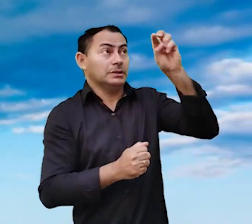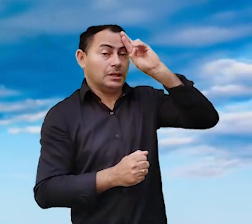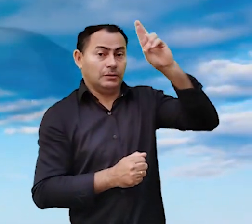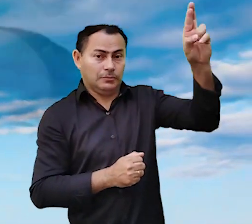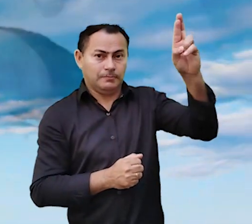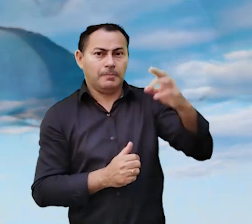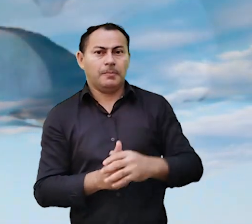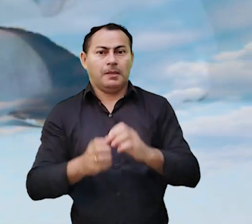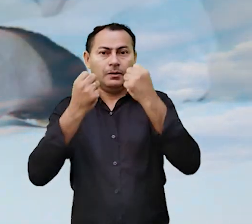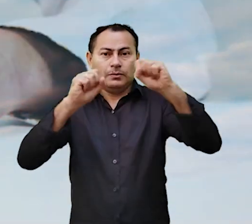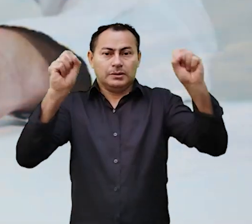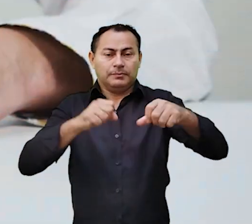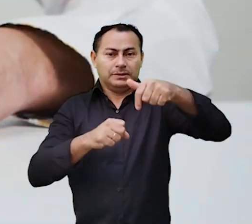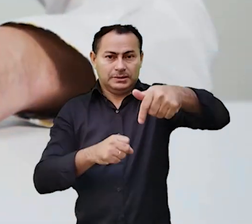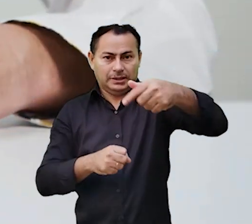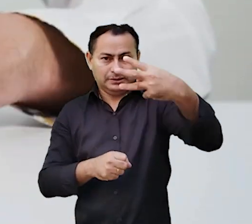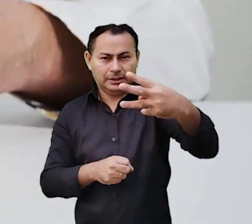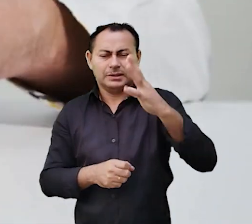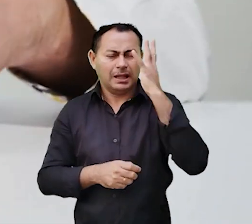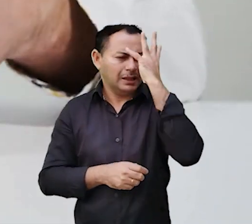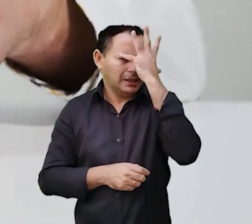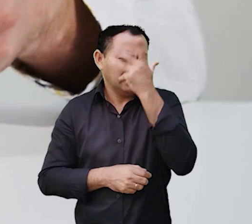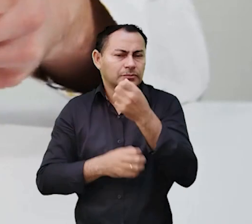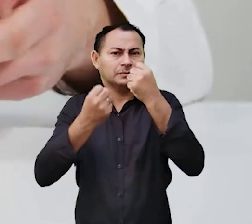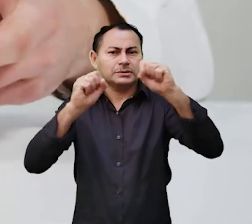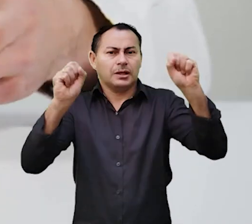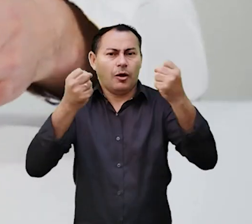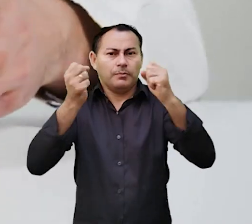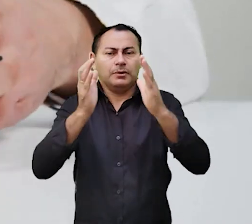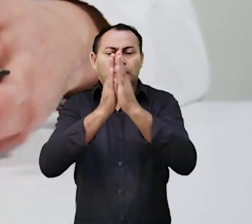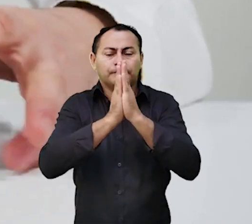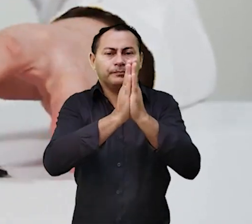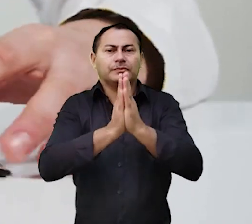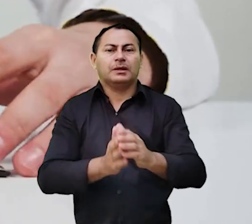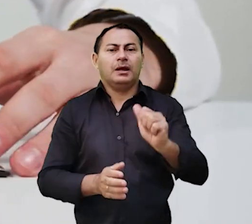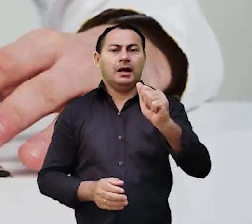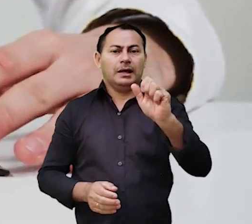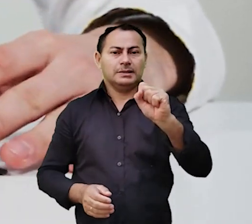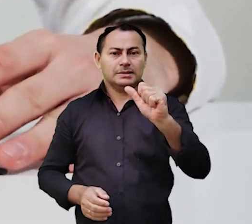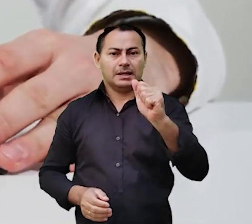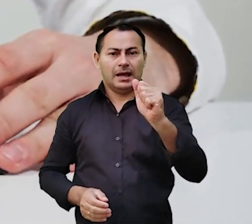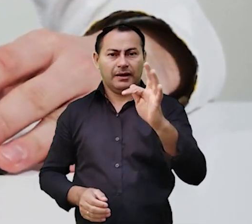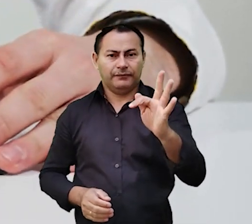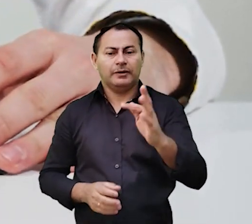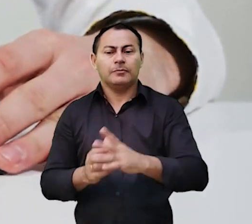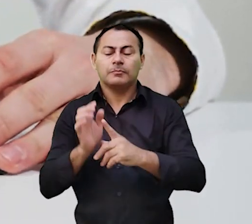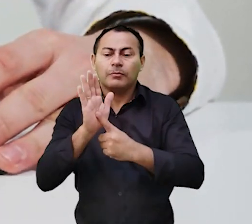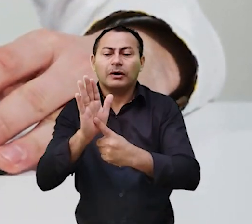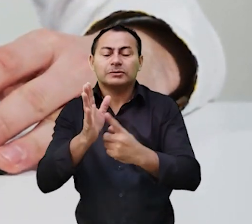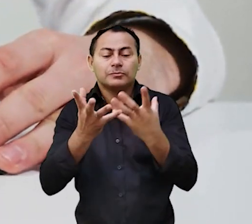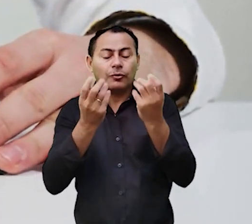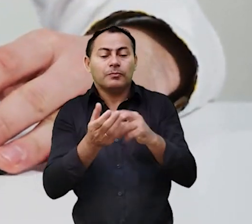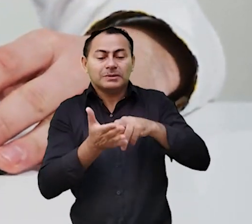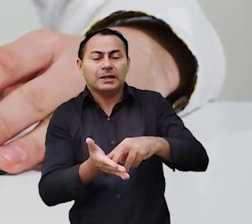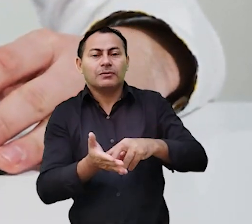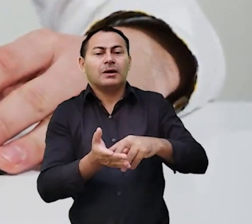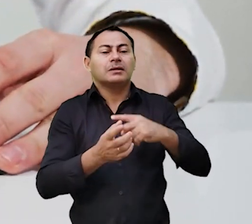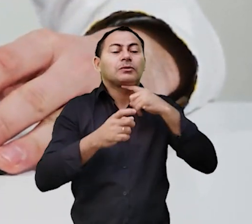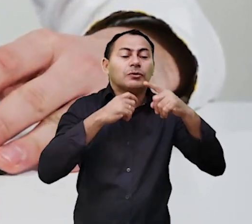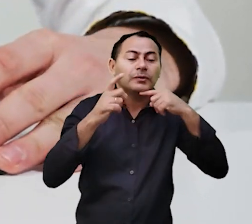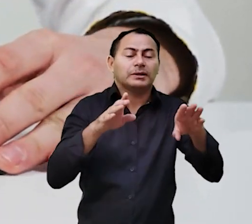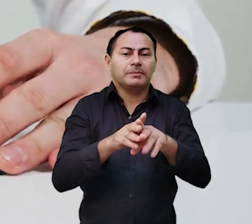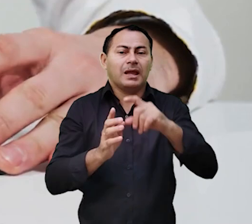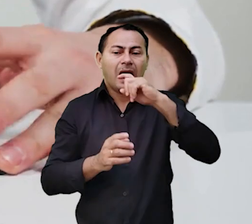Senhor. O Salmo 73 é um lindo salmo de oração, no qual Asaf nos mostra como lidar com a dúvida e com a